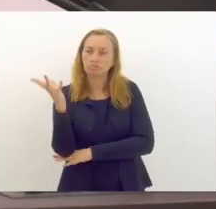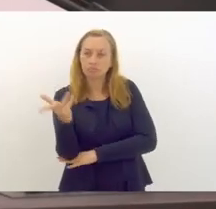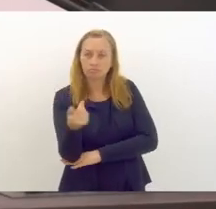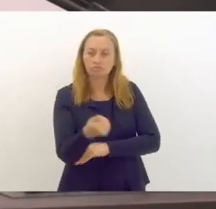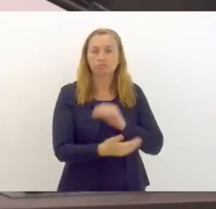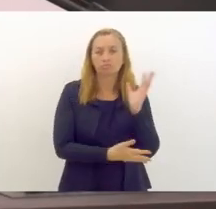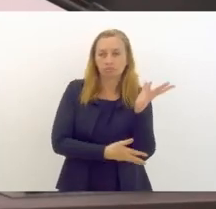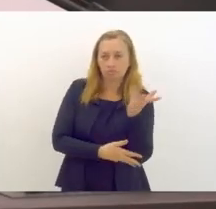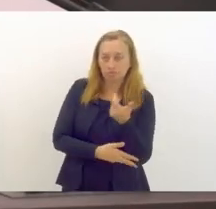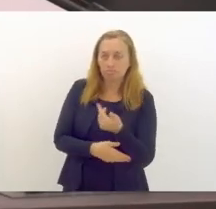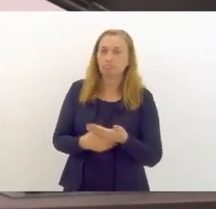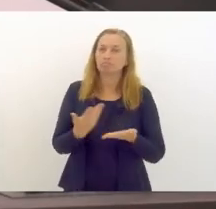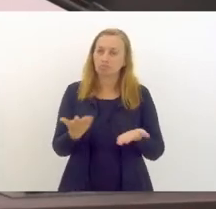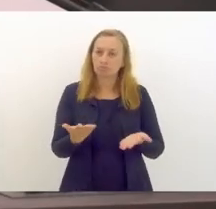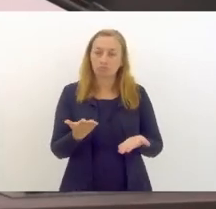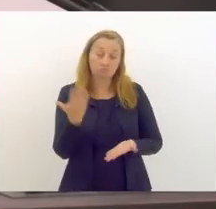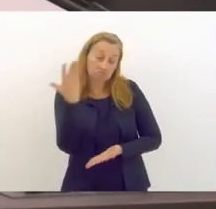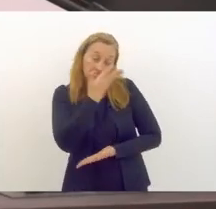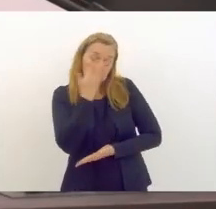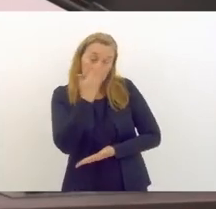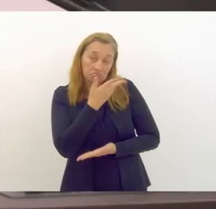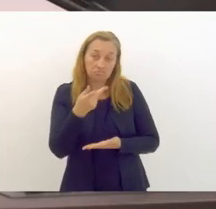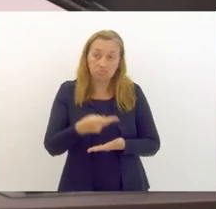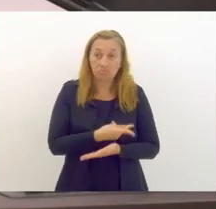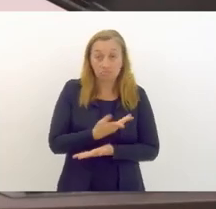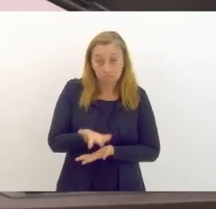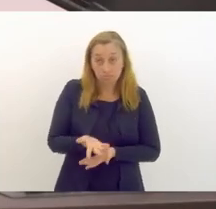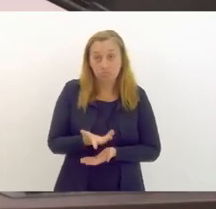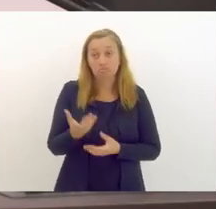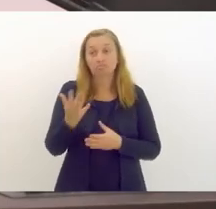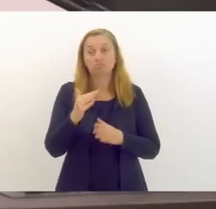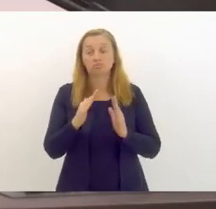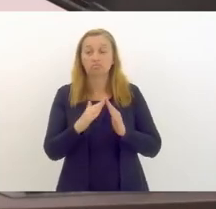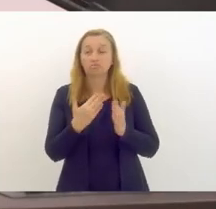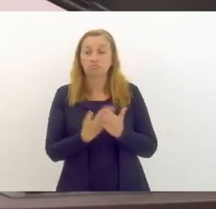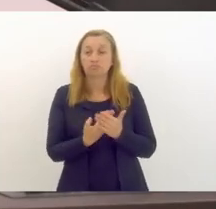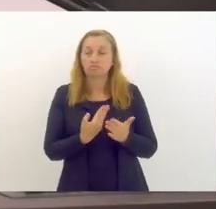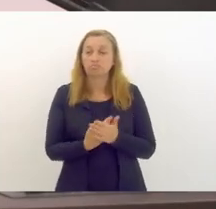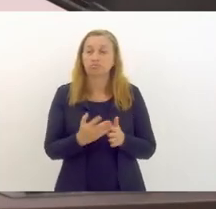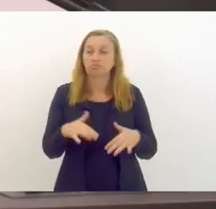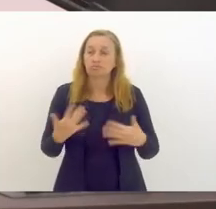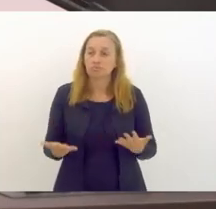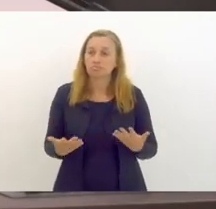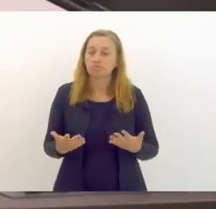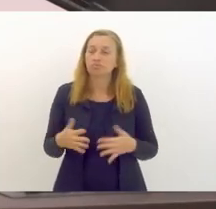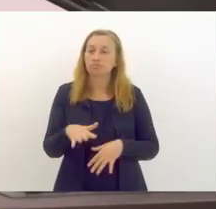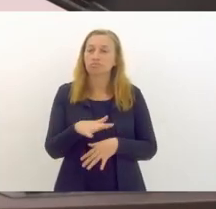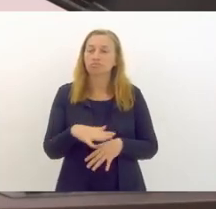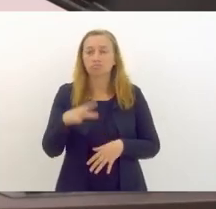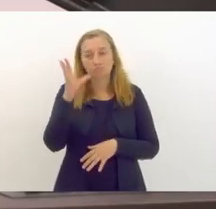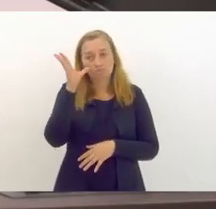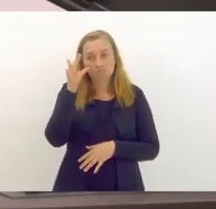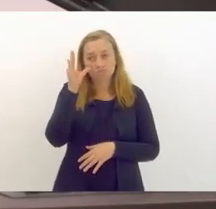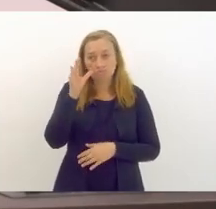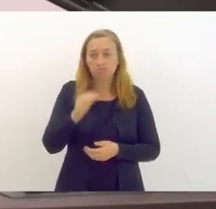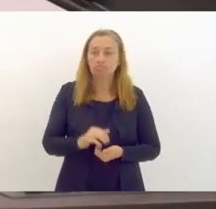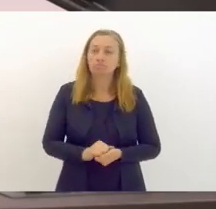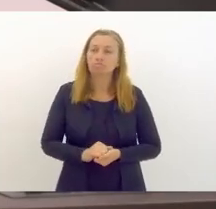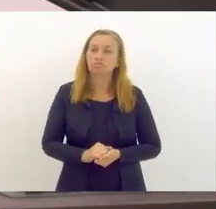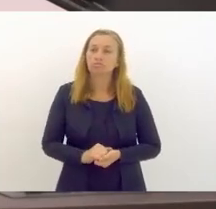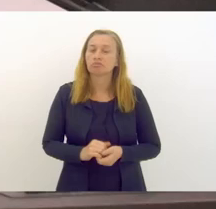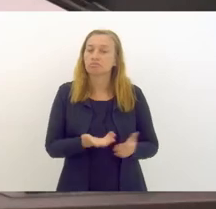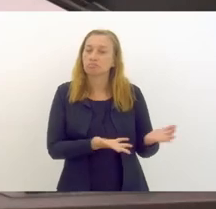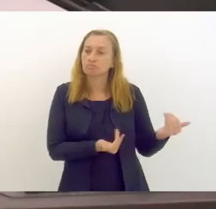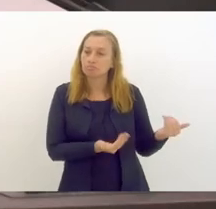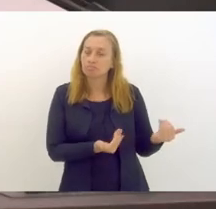para isso. E a gente não está vendo isso acontecer nas escolas. Então, esse campo de interesse dos